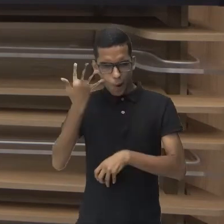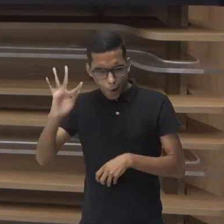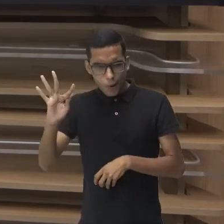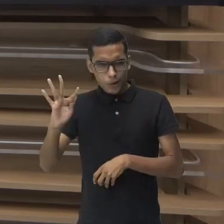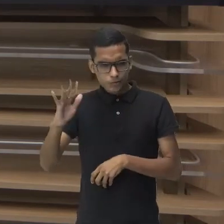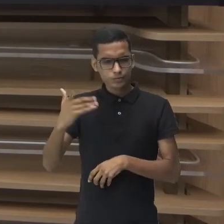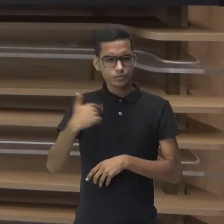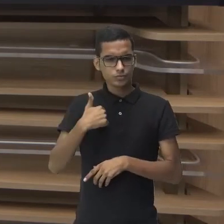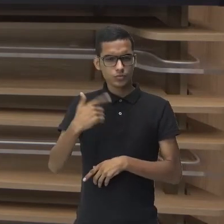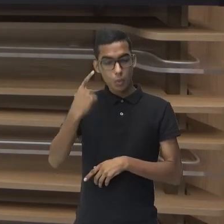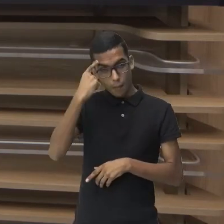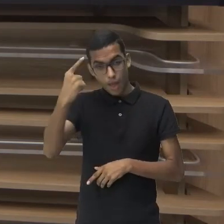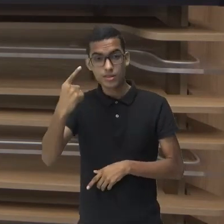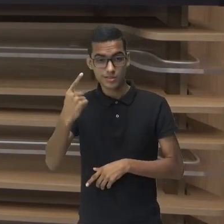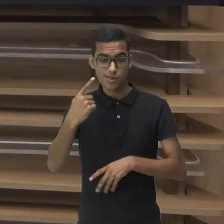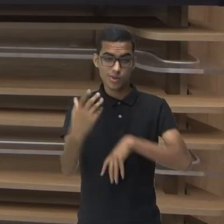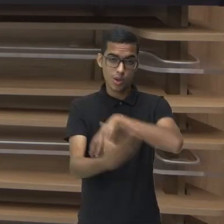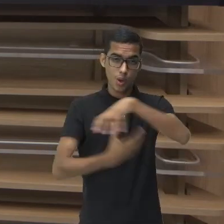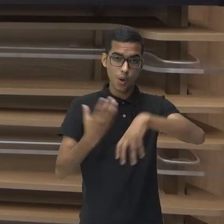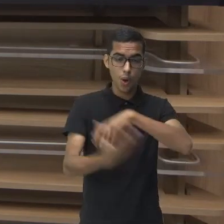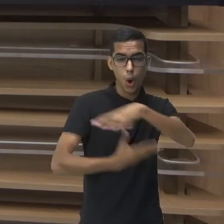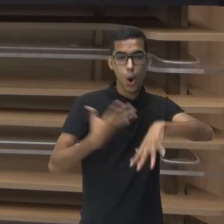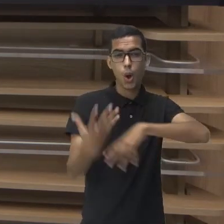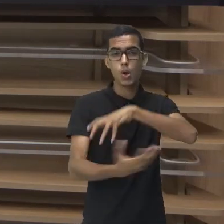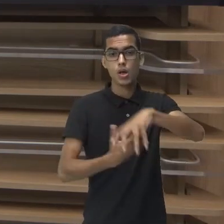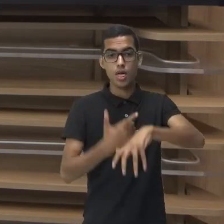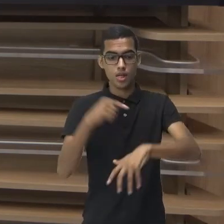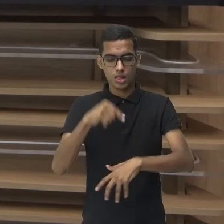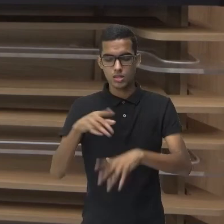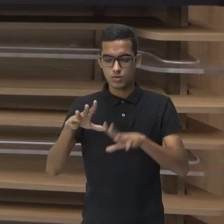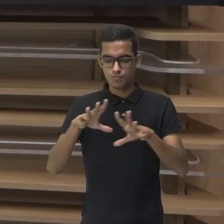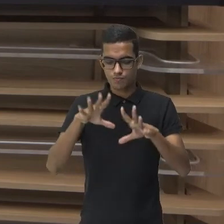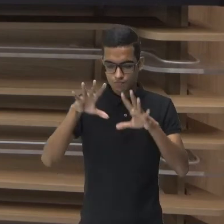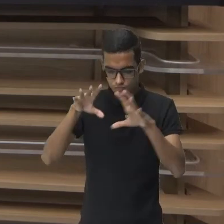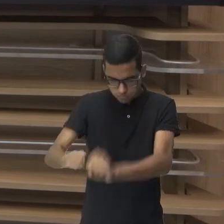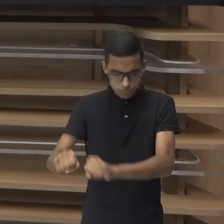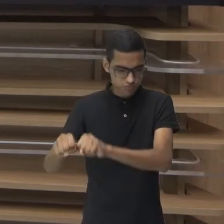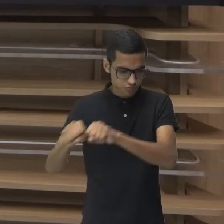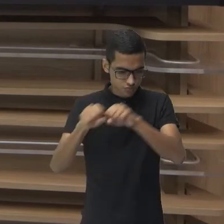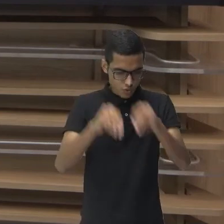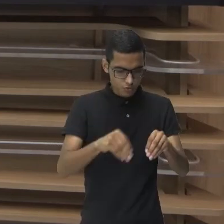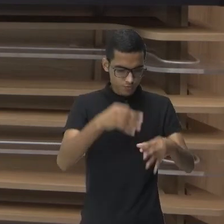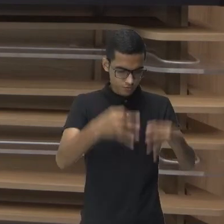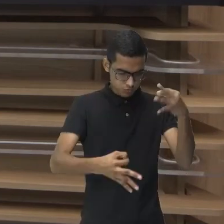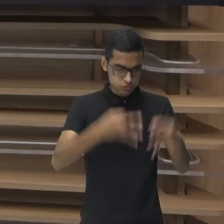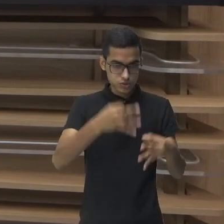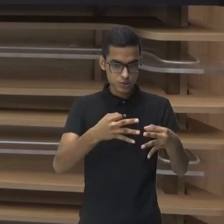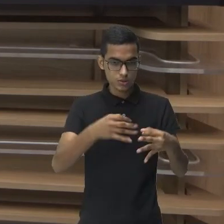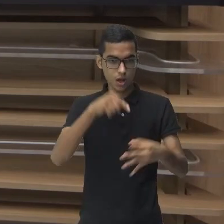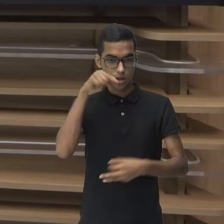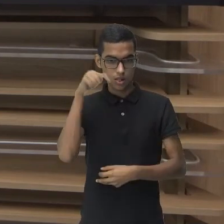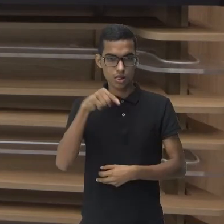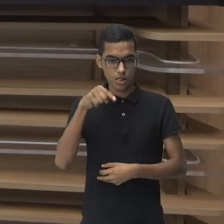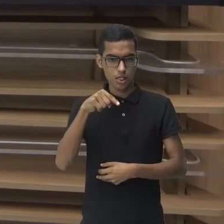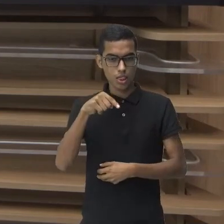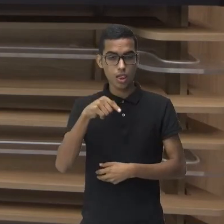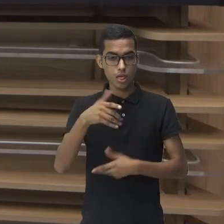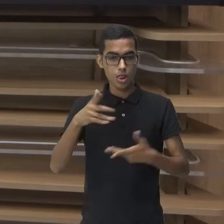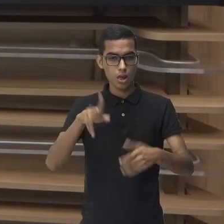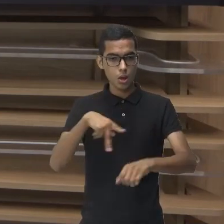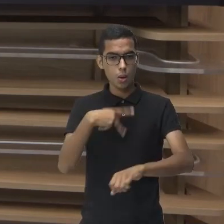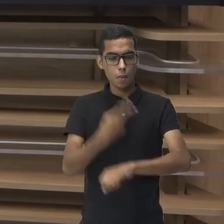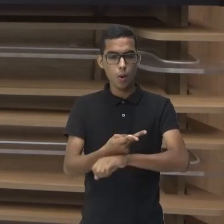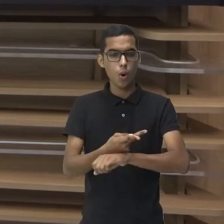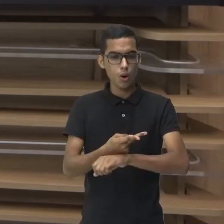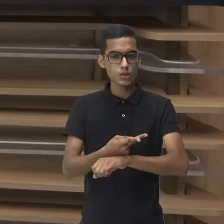contra os ideais revolucionários, eles eram levados a julgamento e condenados à